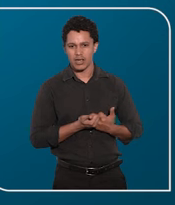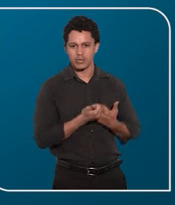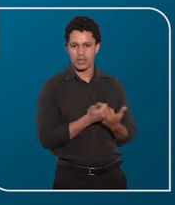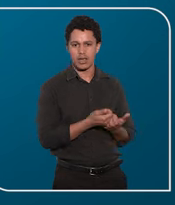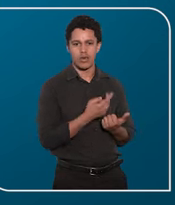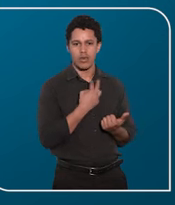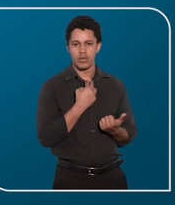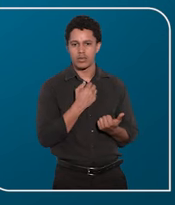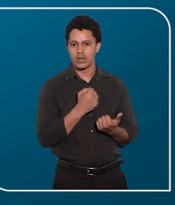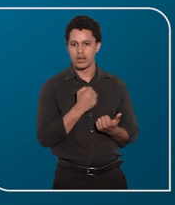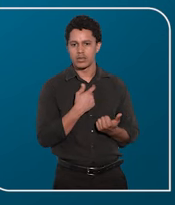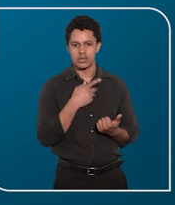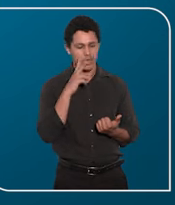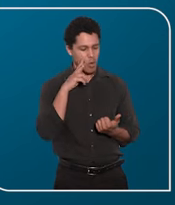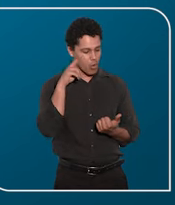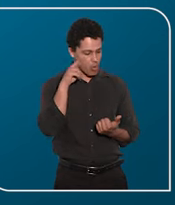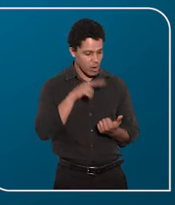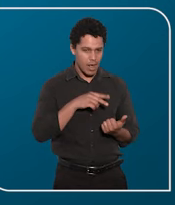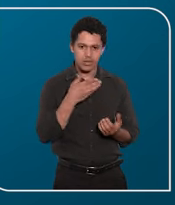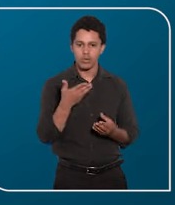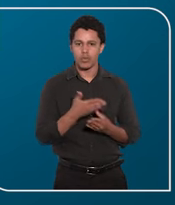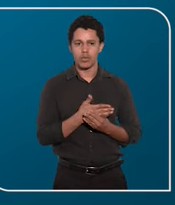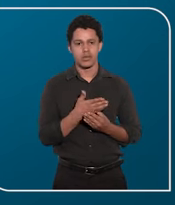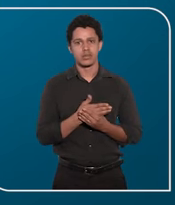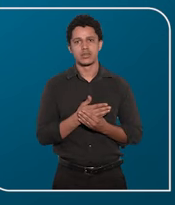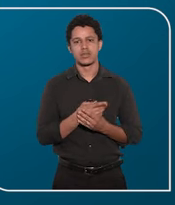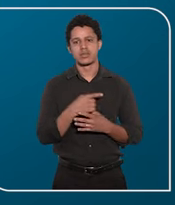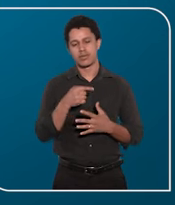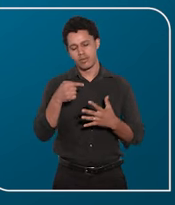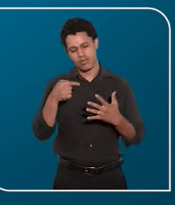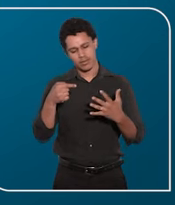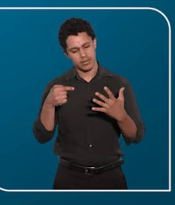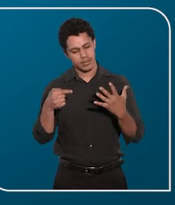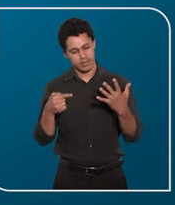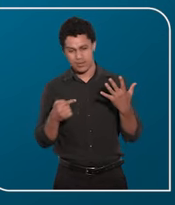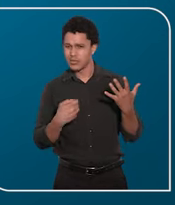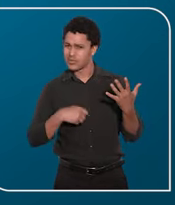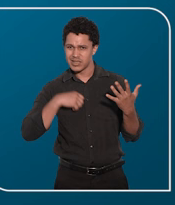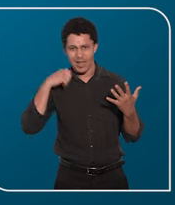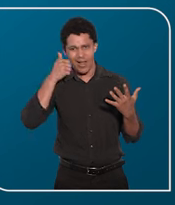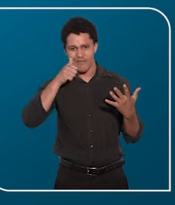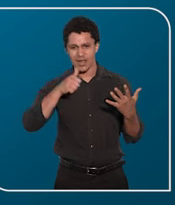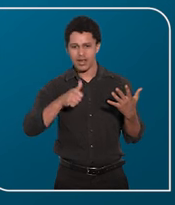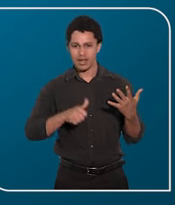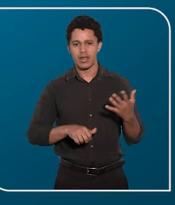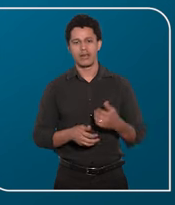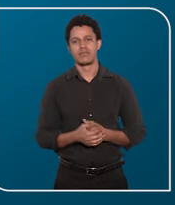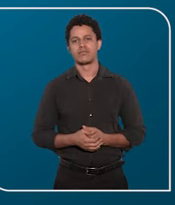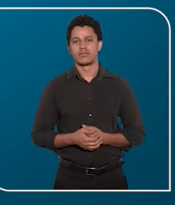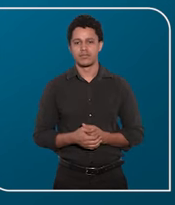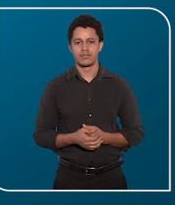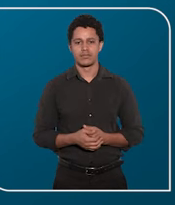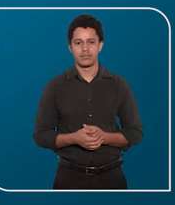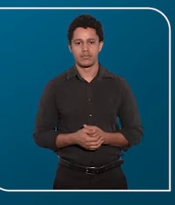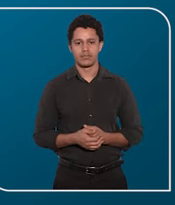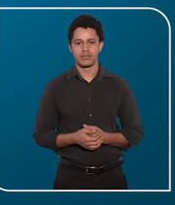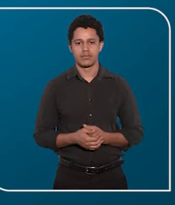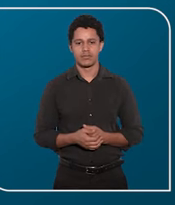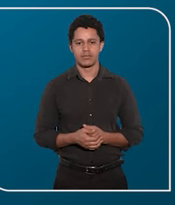ajudar se eu olhasse o processo, porque tem uma série de circunstâncias ali que devem ser analisadas, que devem ser verificadas. Então, o